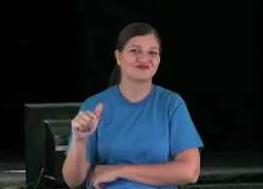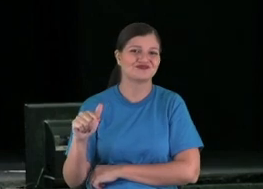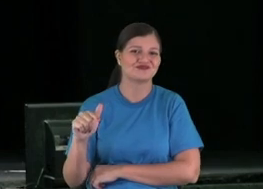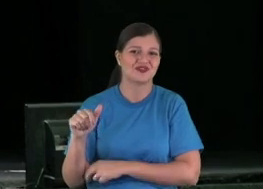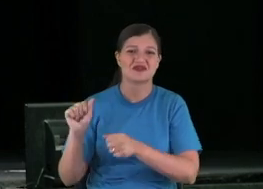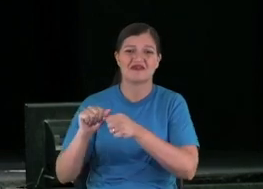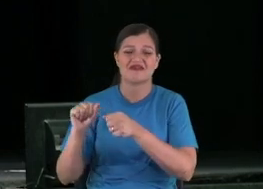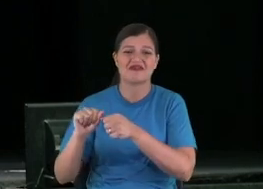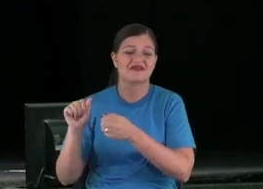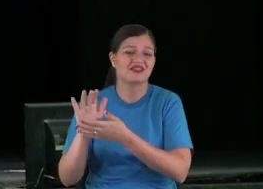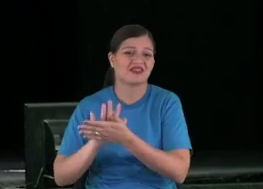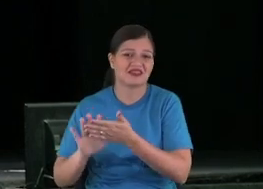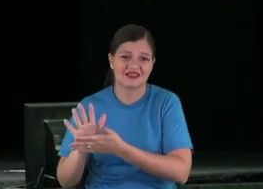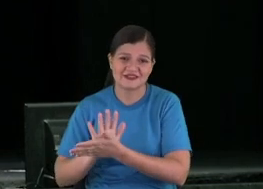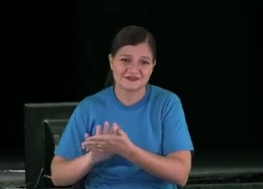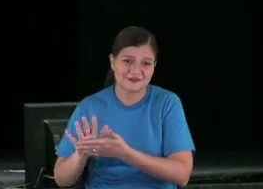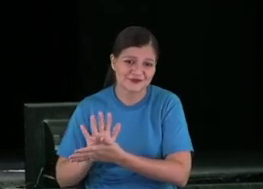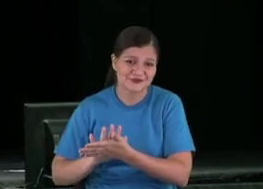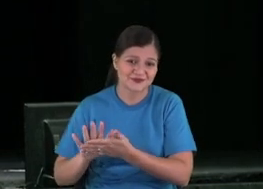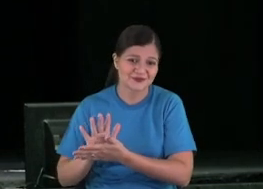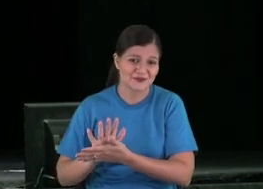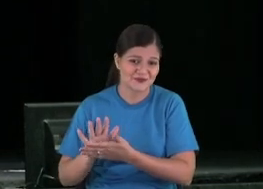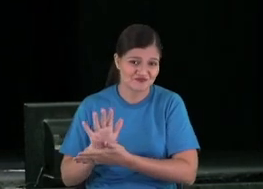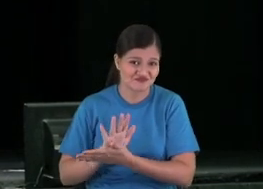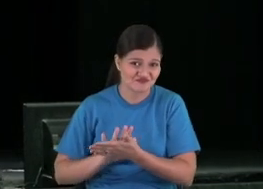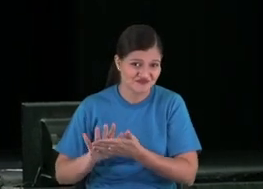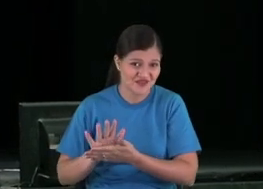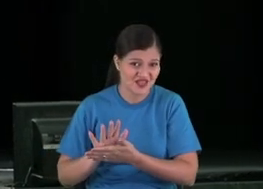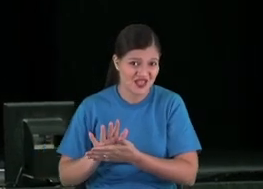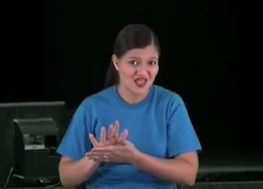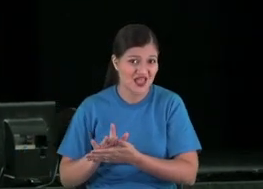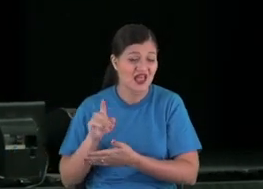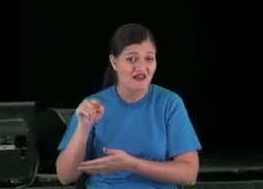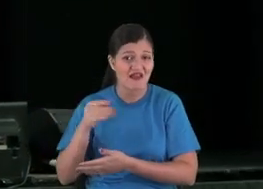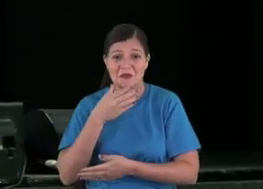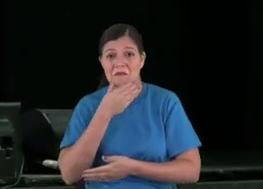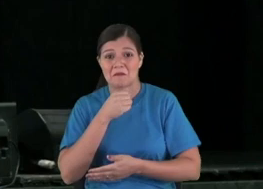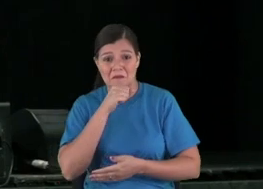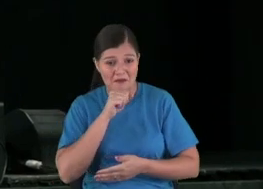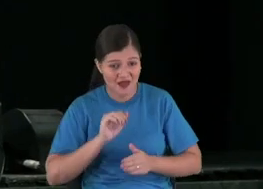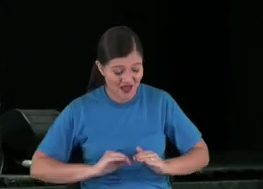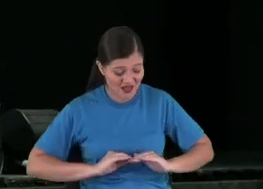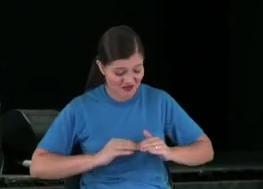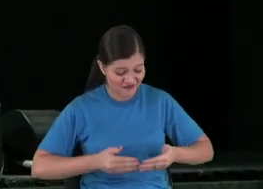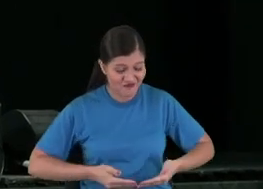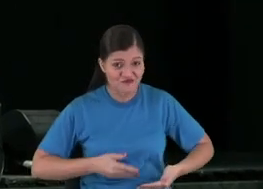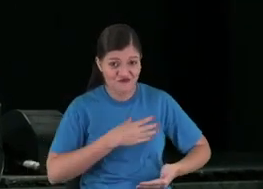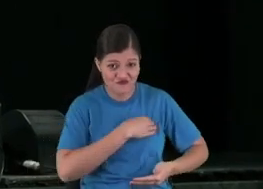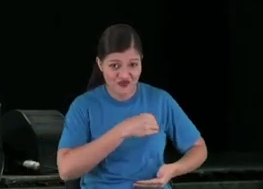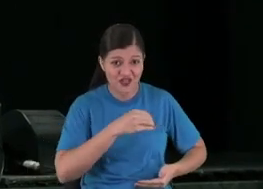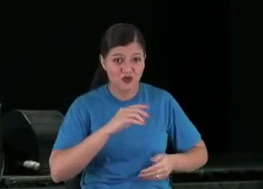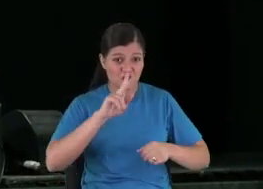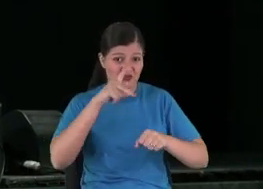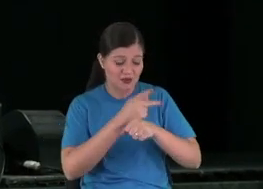esquerda. Faz filhos e deixa com a mãe, às vezes com a avó,